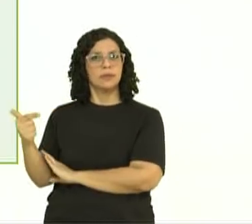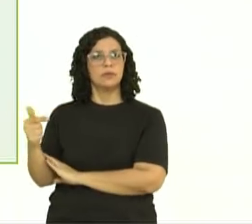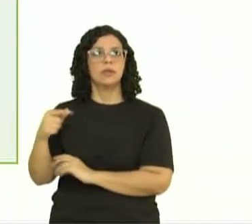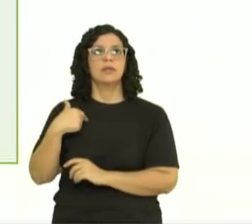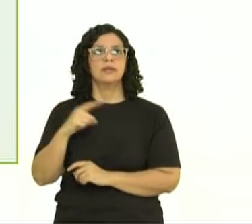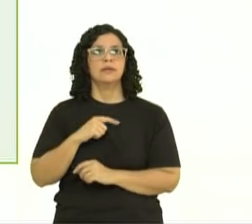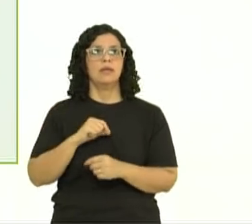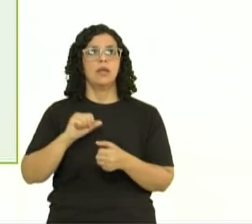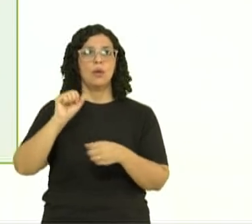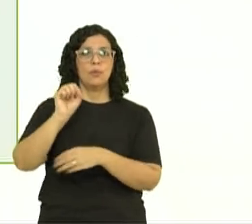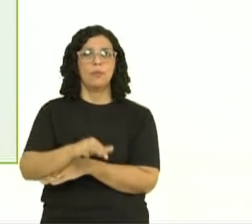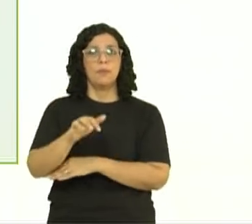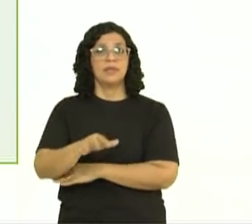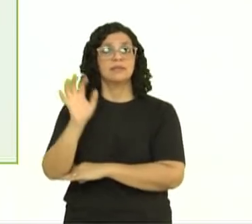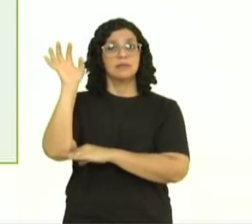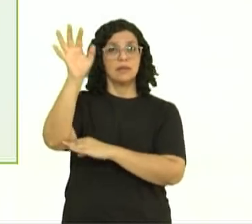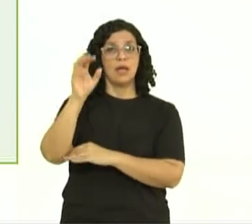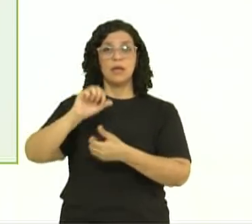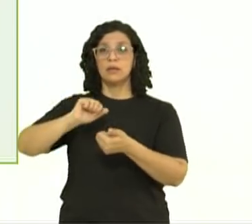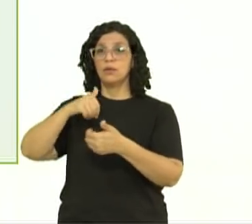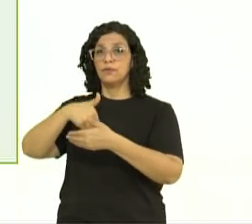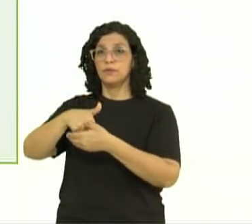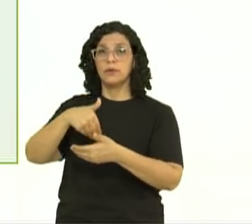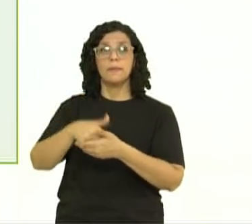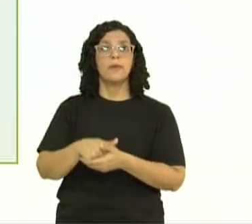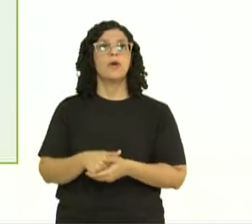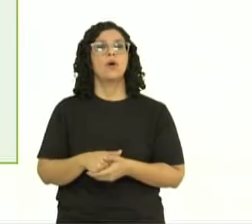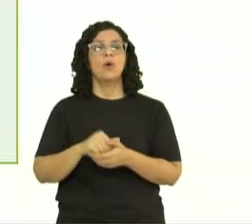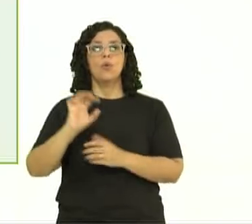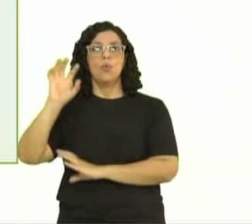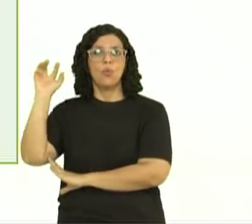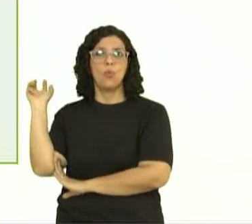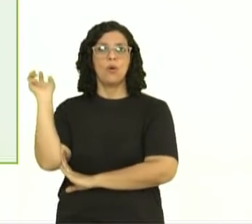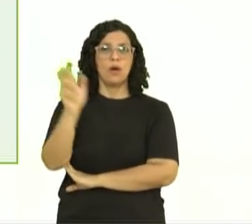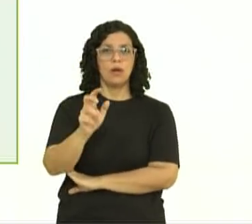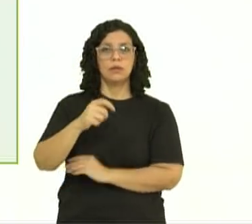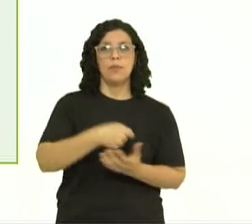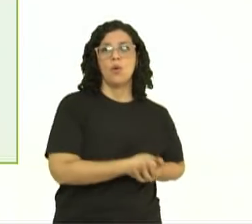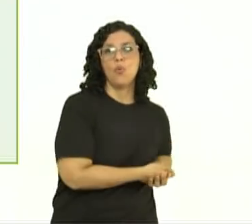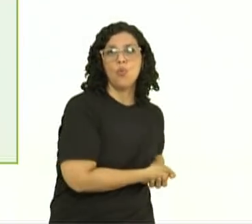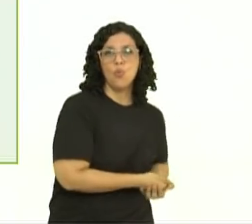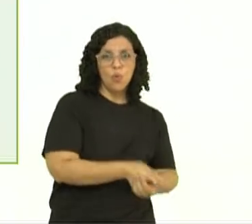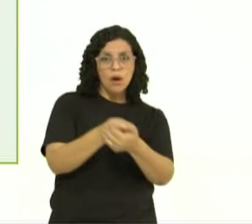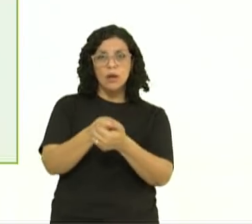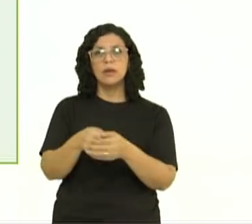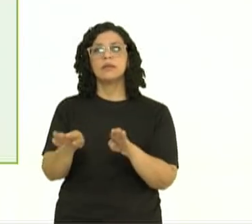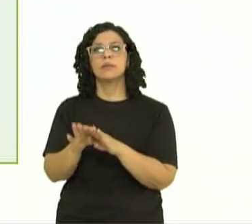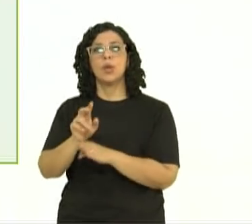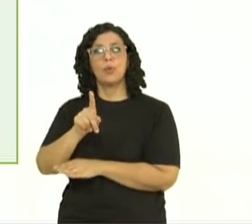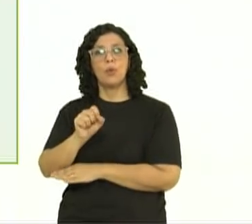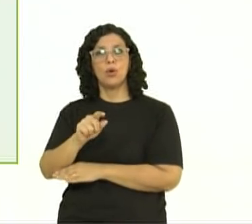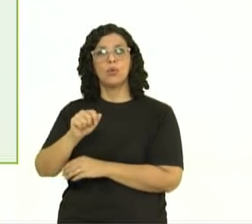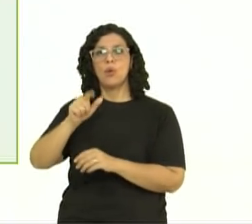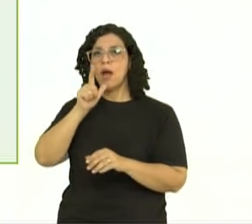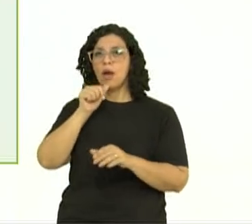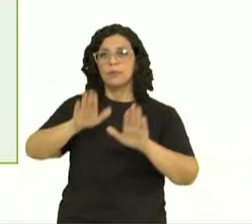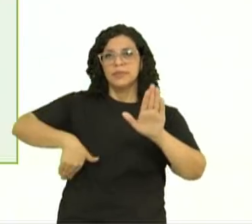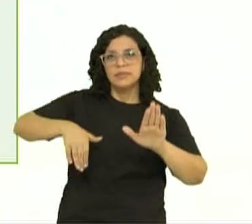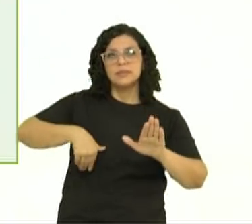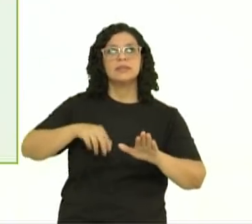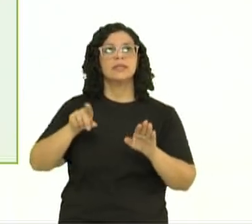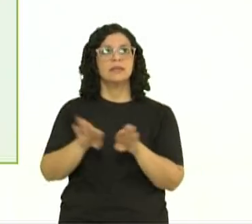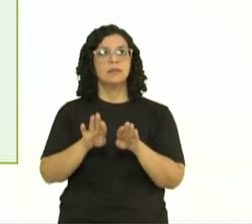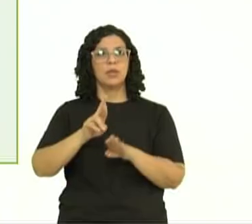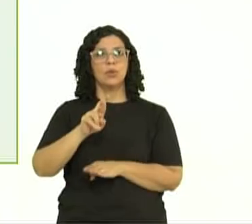nós temos o basquete, o futebol, o handball, o hóquei sobre grama, o polo aquático e o